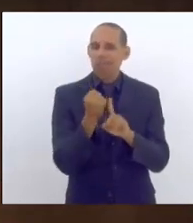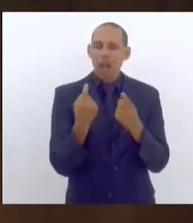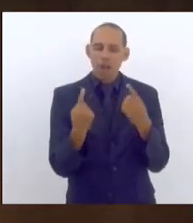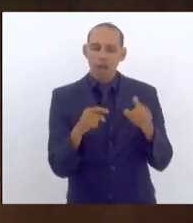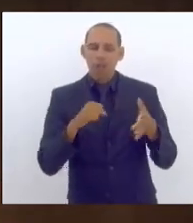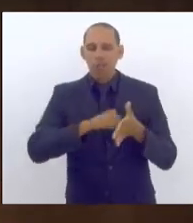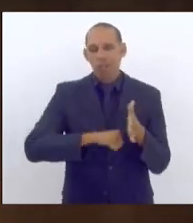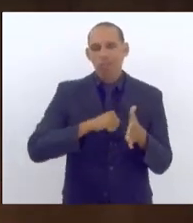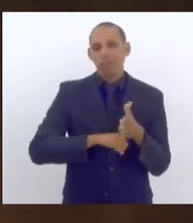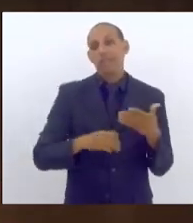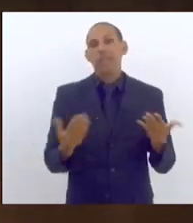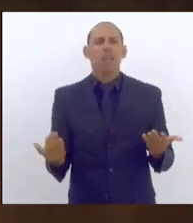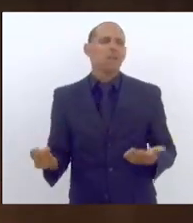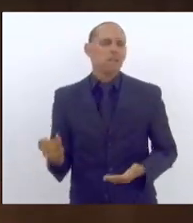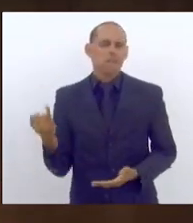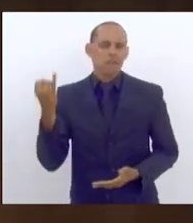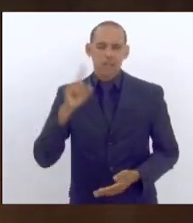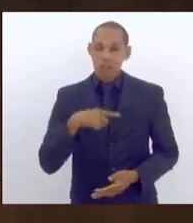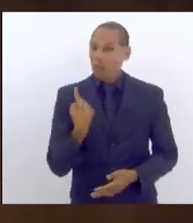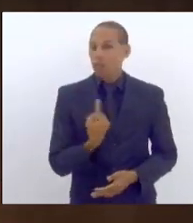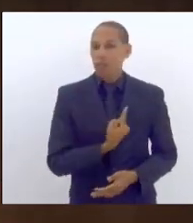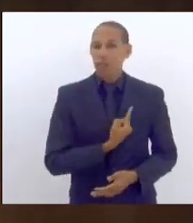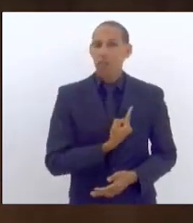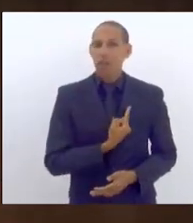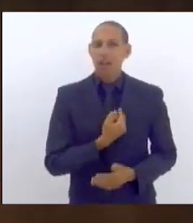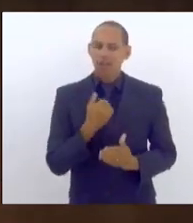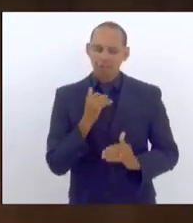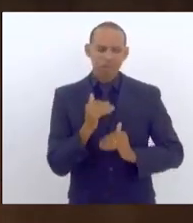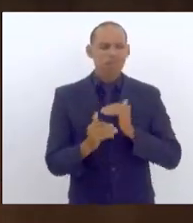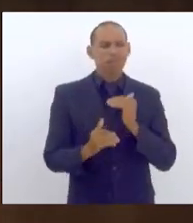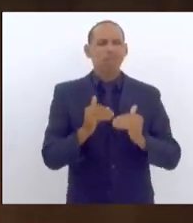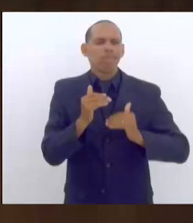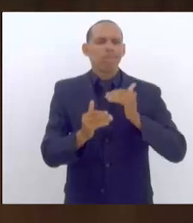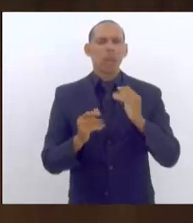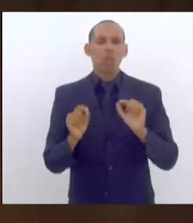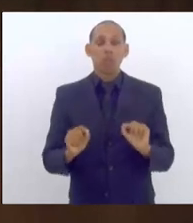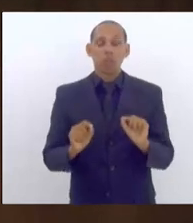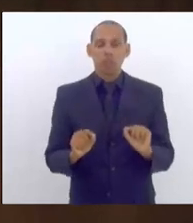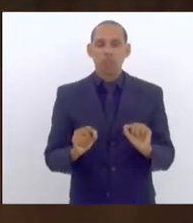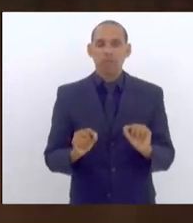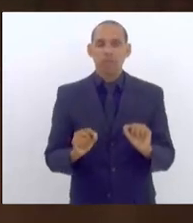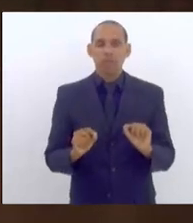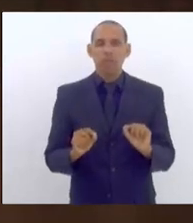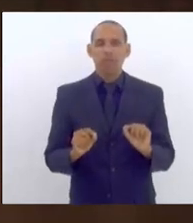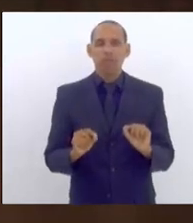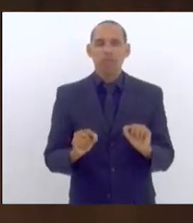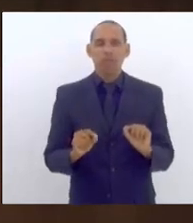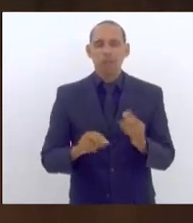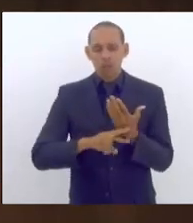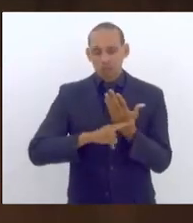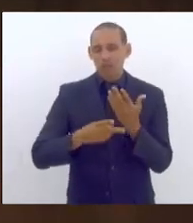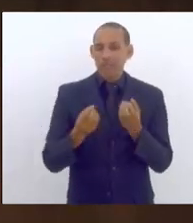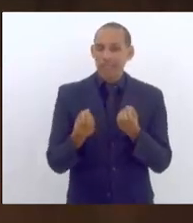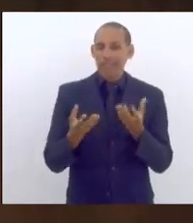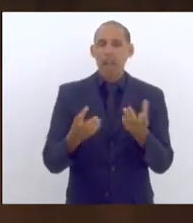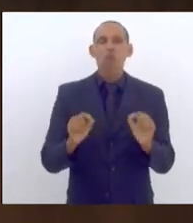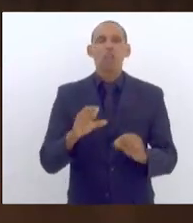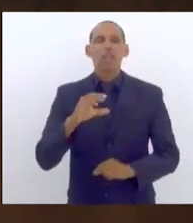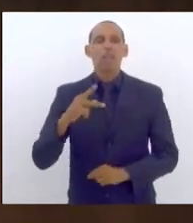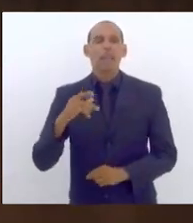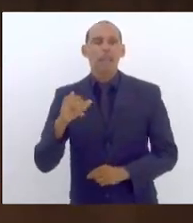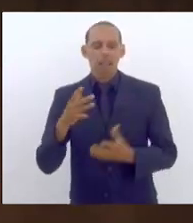combater. Então, é muito importante que nós avancemos no sentido de dar consequência à instalação da